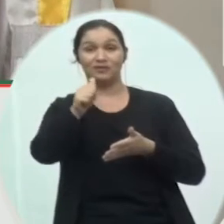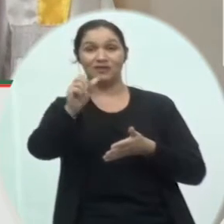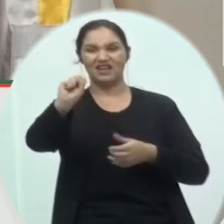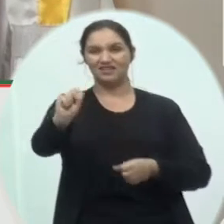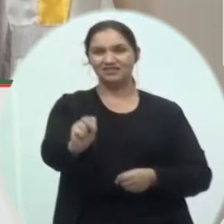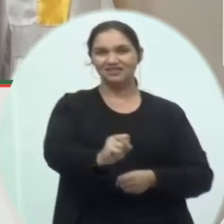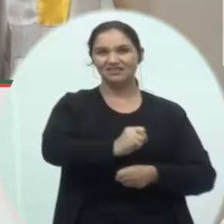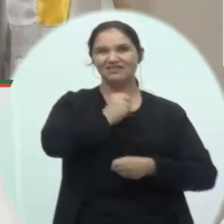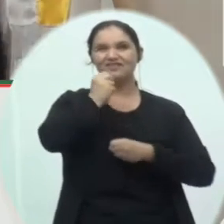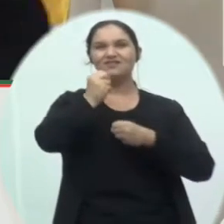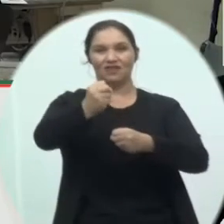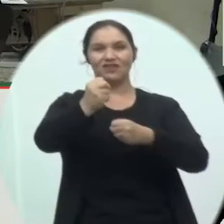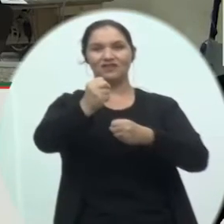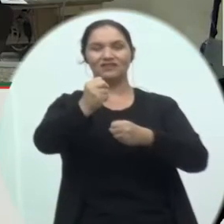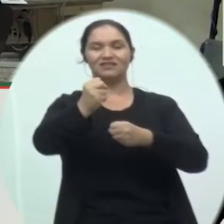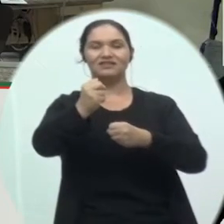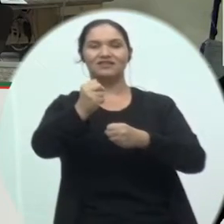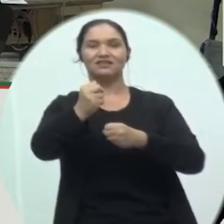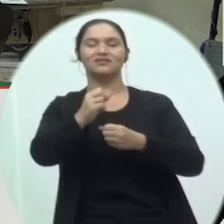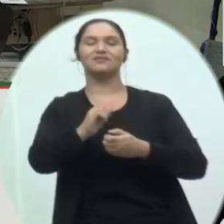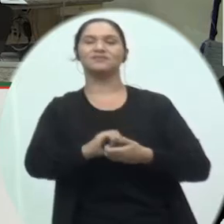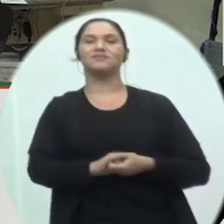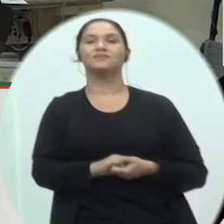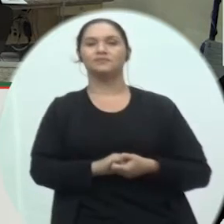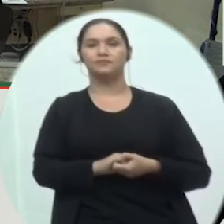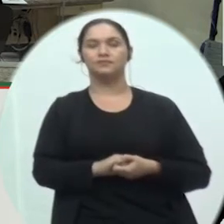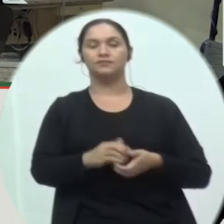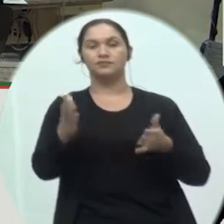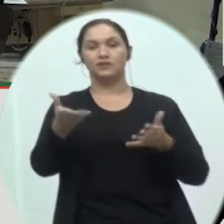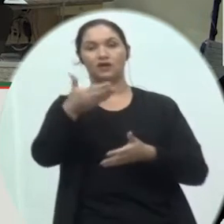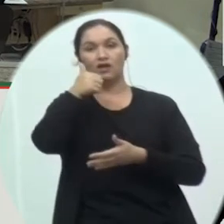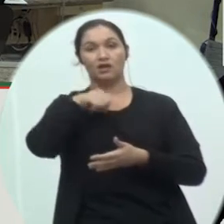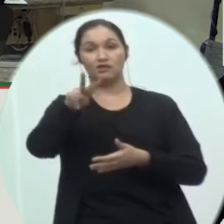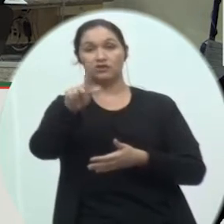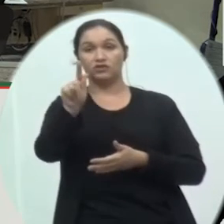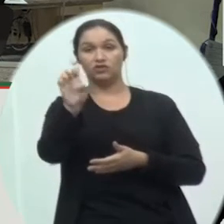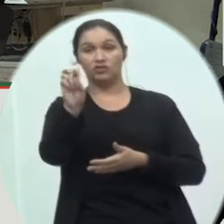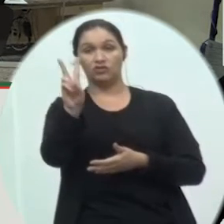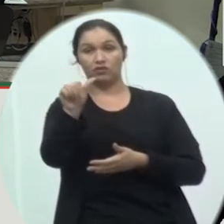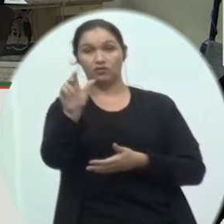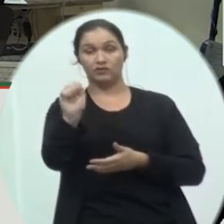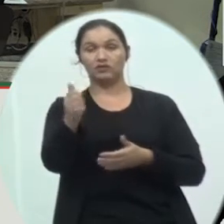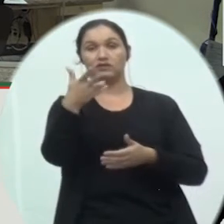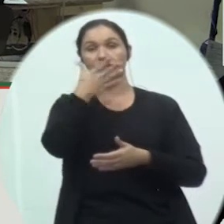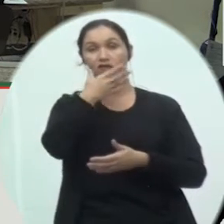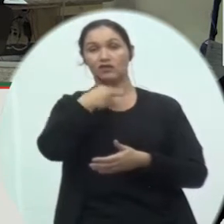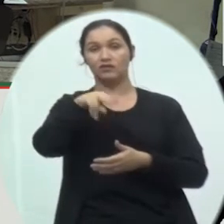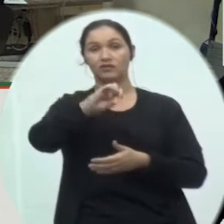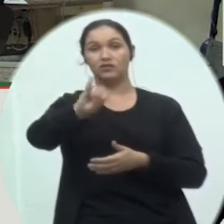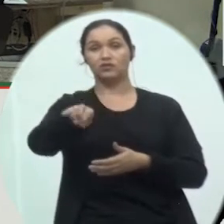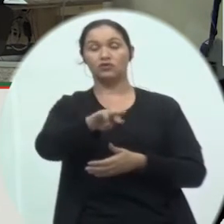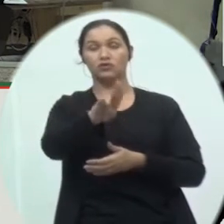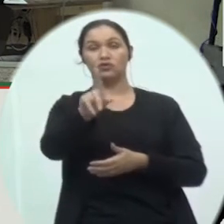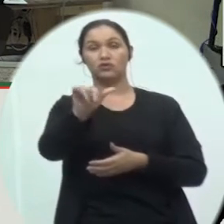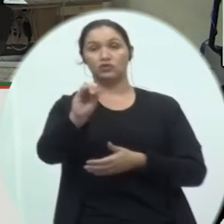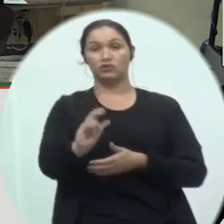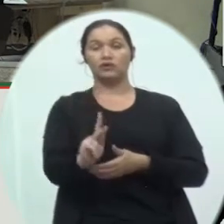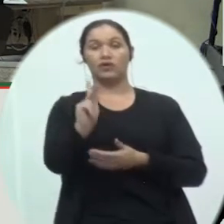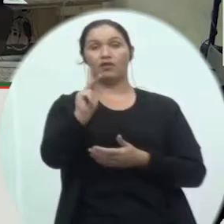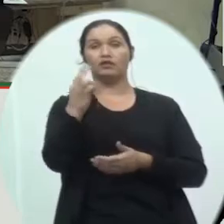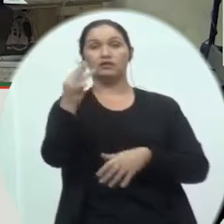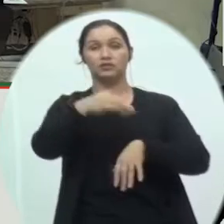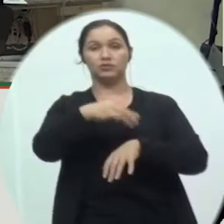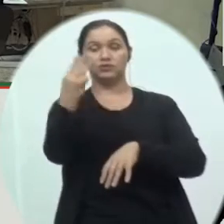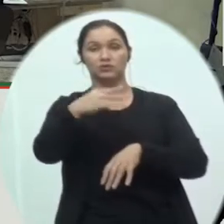presidente. Com a palavra a vereadora Giovana Zanetti, declina. Com a palavra o vereador Júlio Kaminski. Vossa Excelência dispõe de